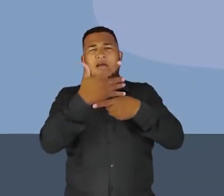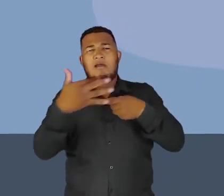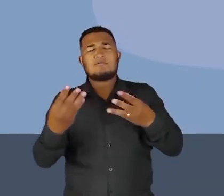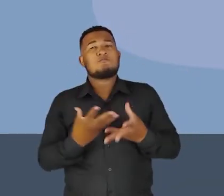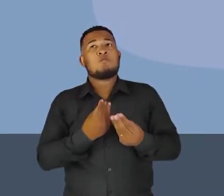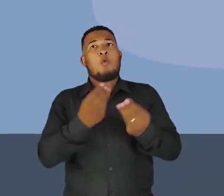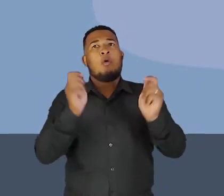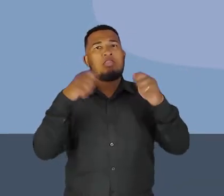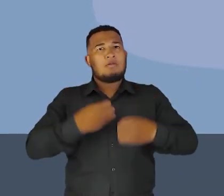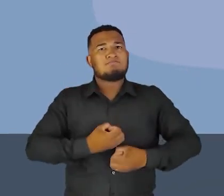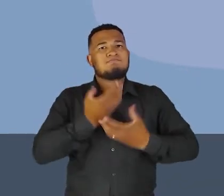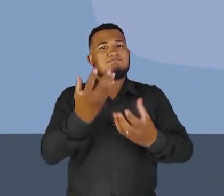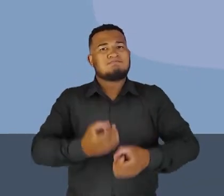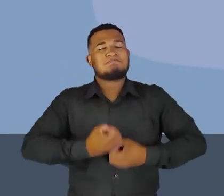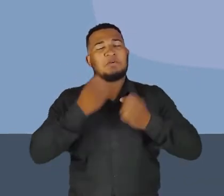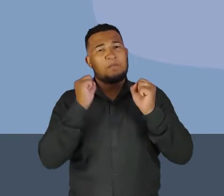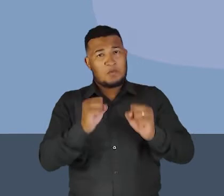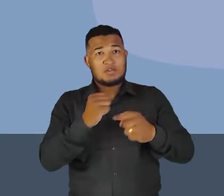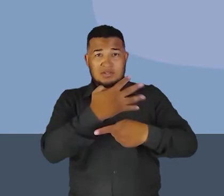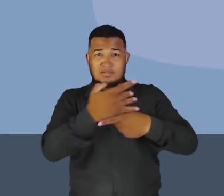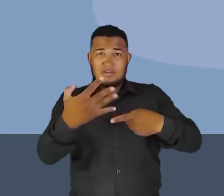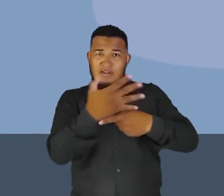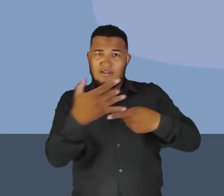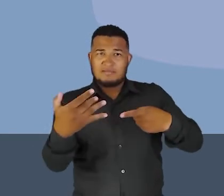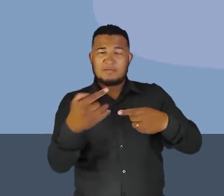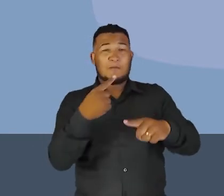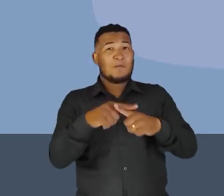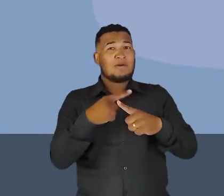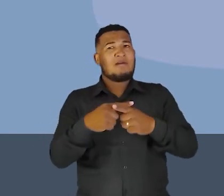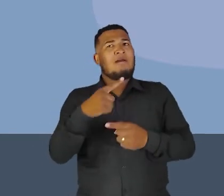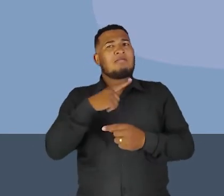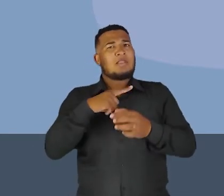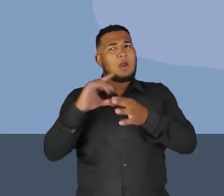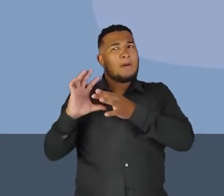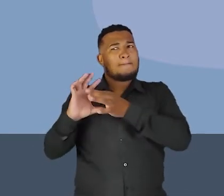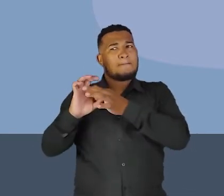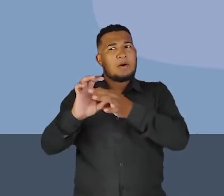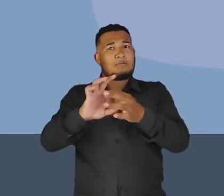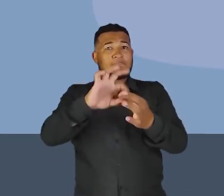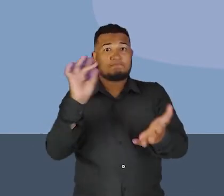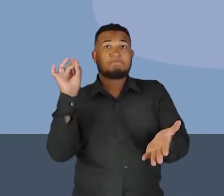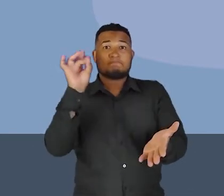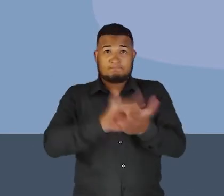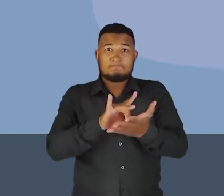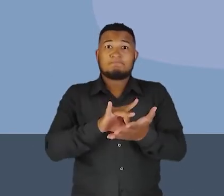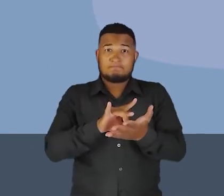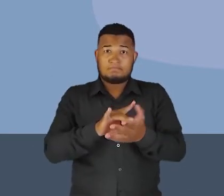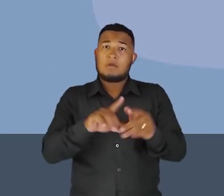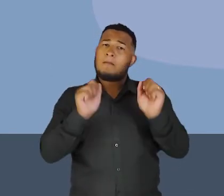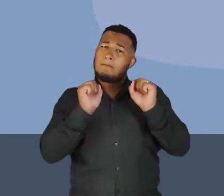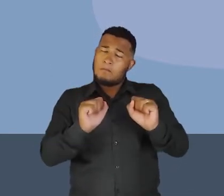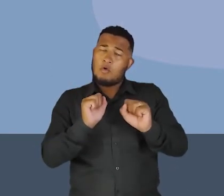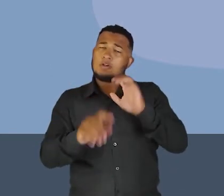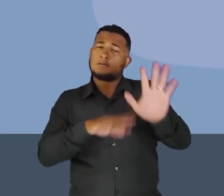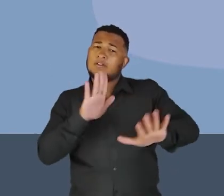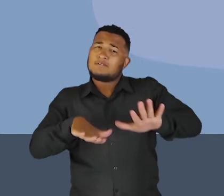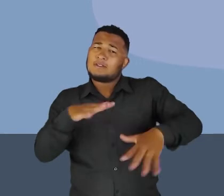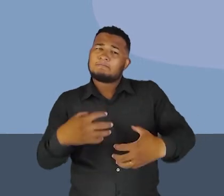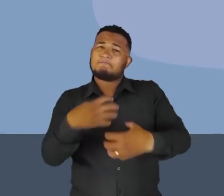né, através das séries, porque as séries também trazem, gente, um contexto da realidade que eles também podem estar vivendo,